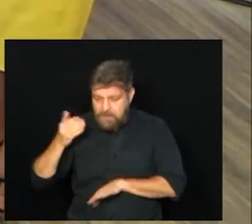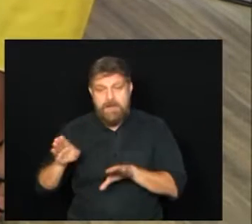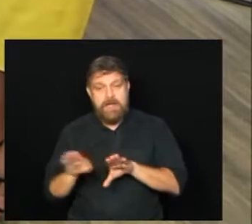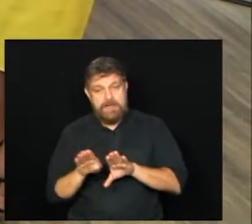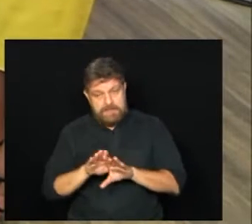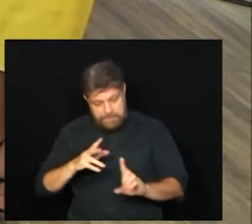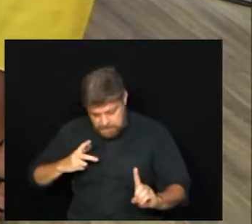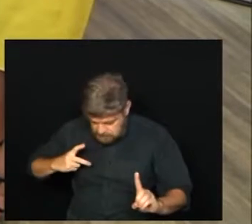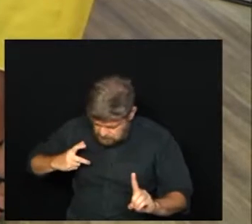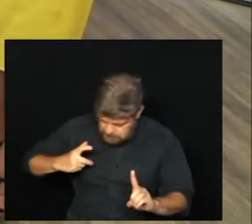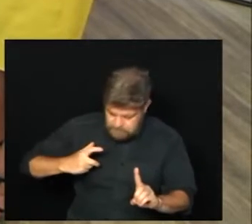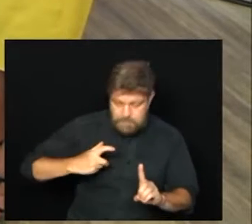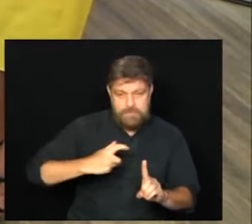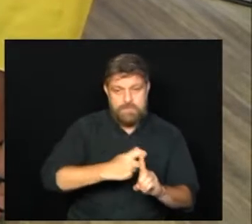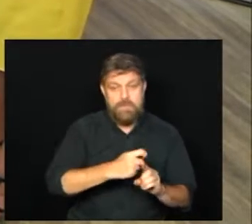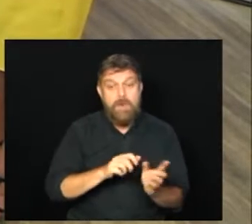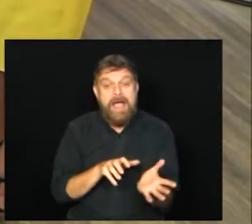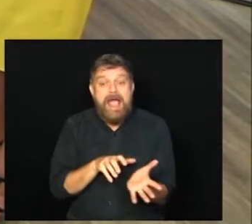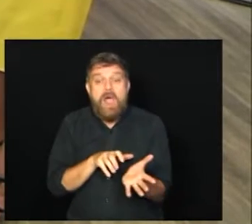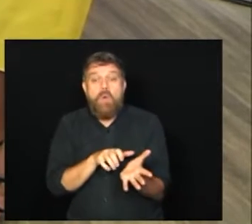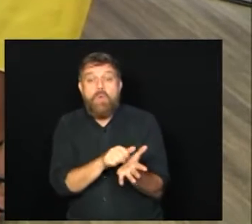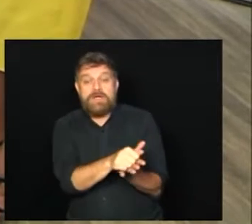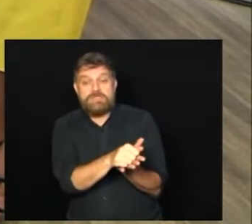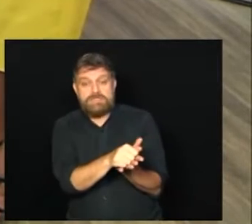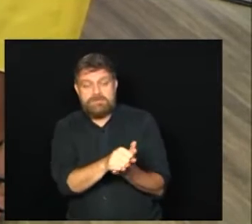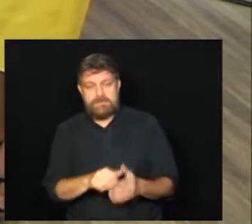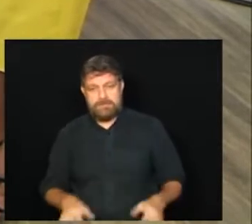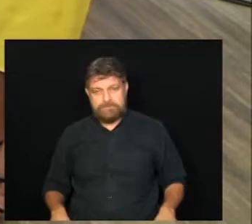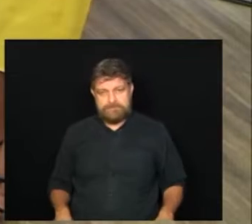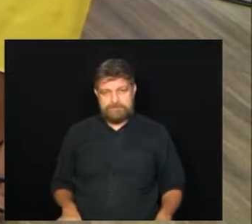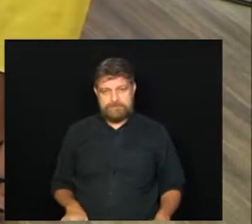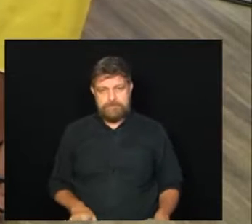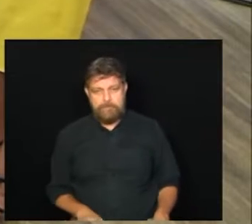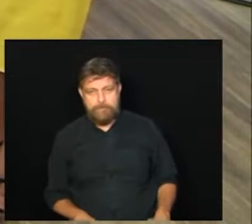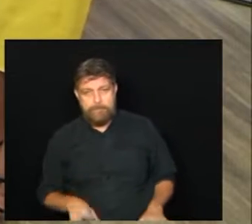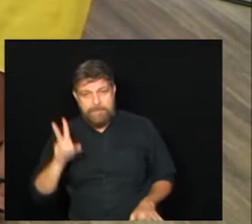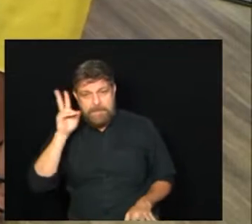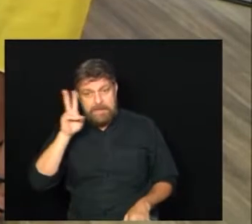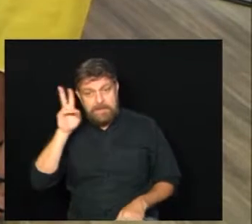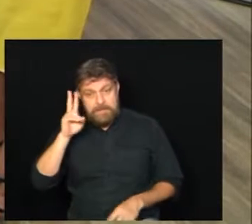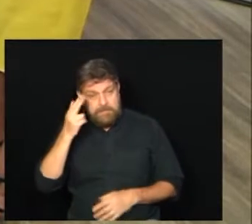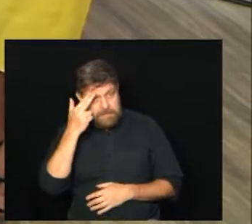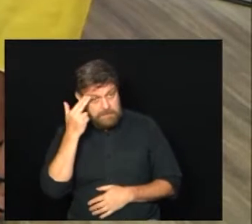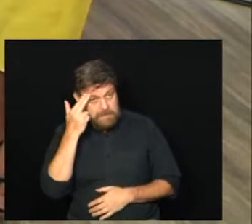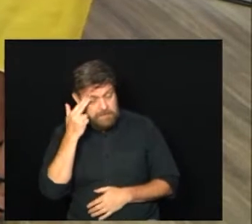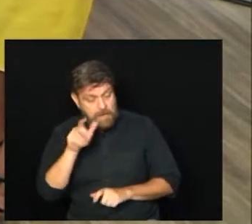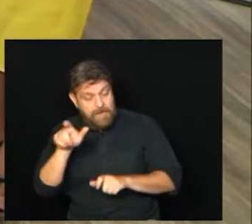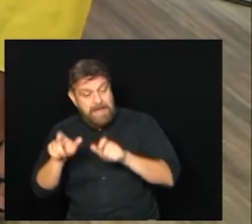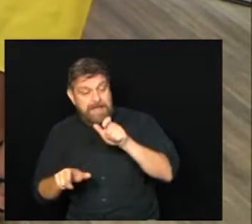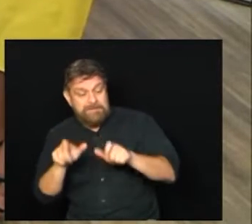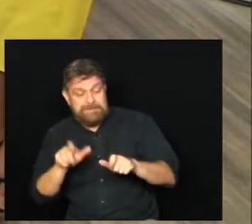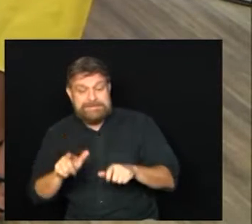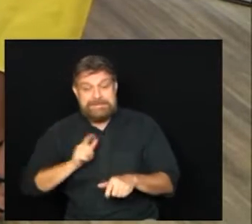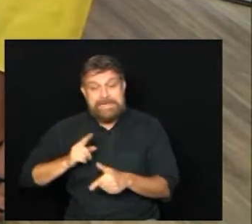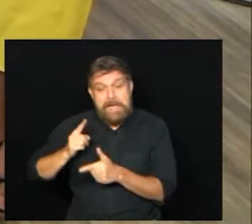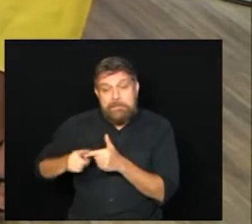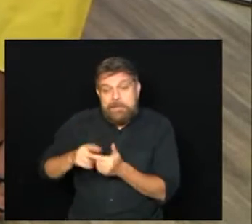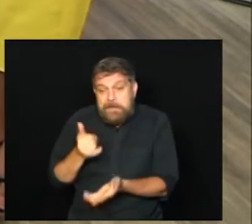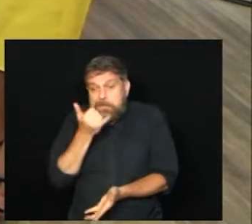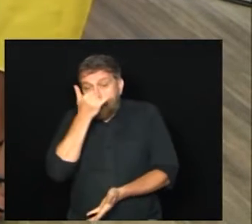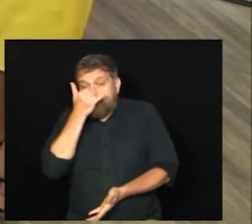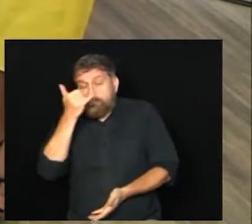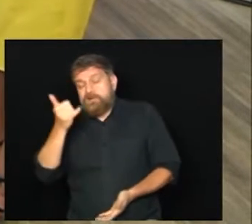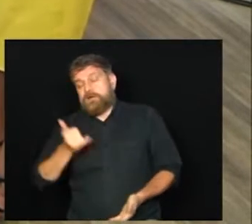podem realizar o agendamento para a vacinação. Lembrando, Gabriel, também as pessoas que por algum motivo perderam